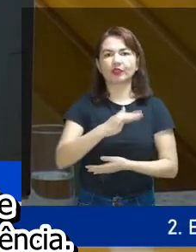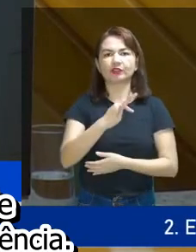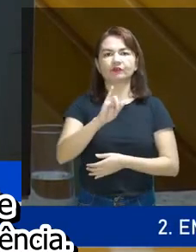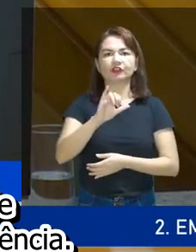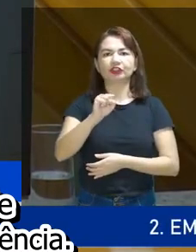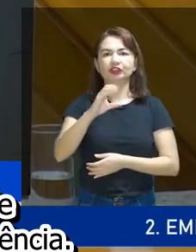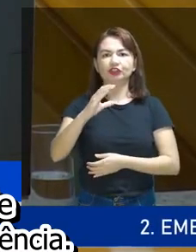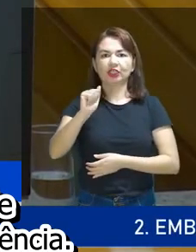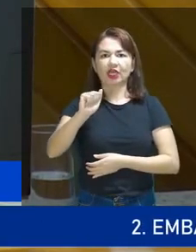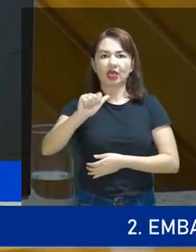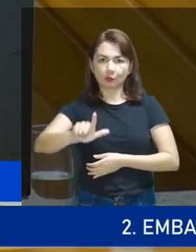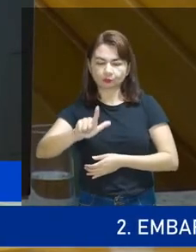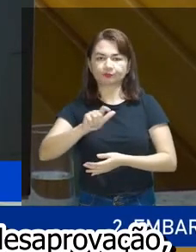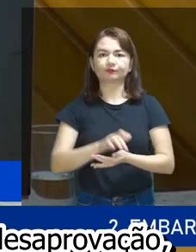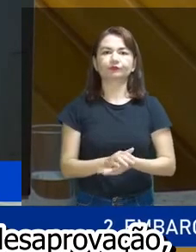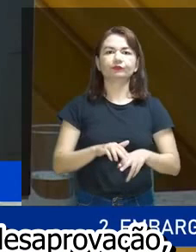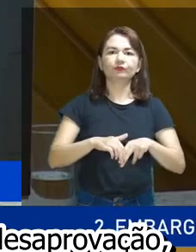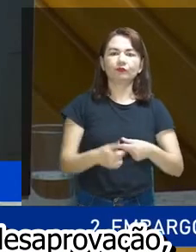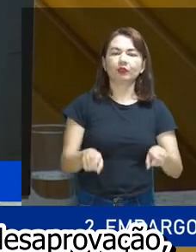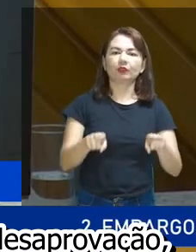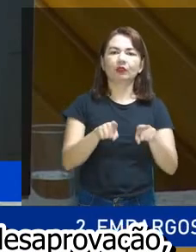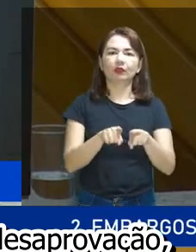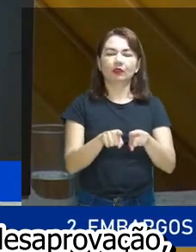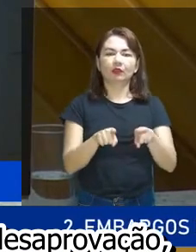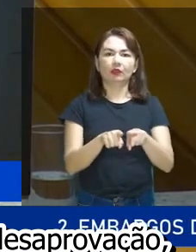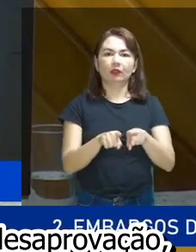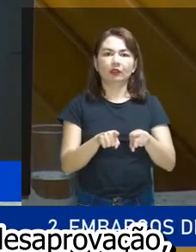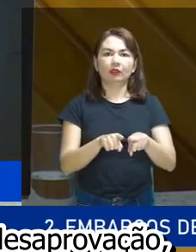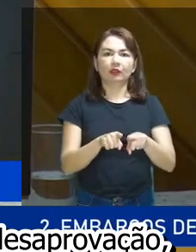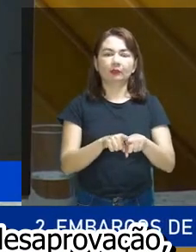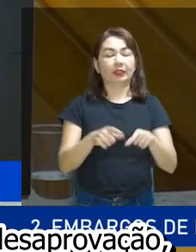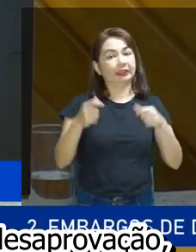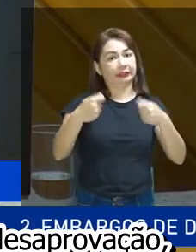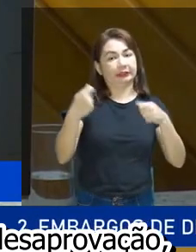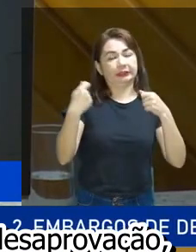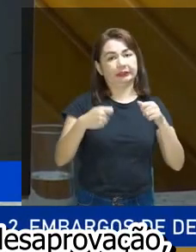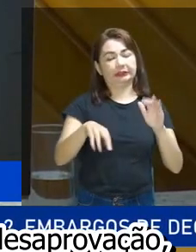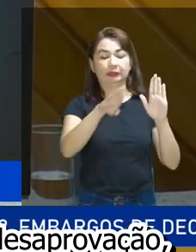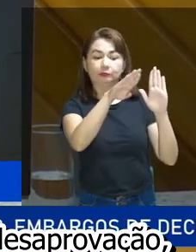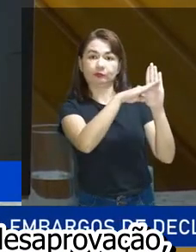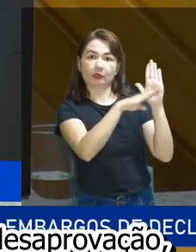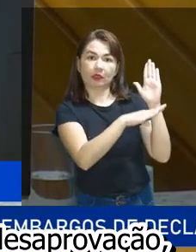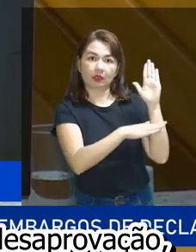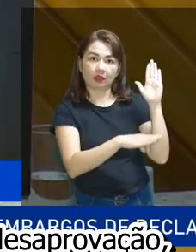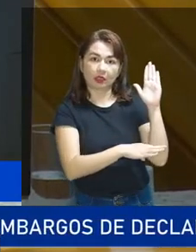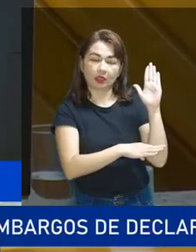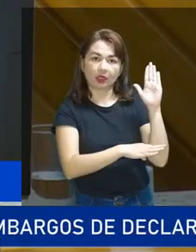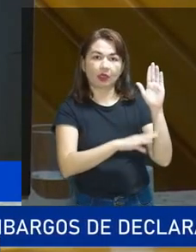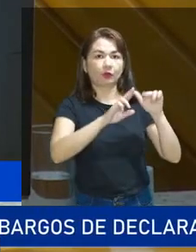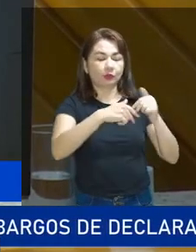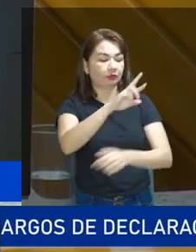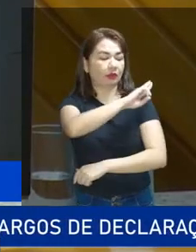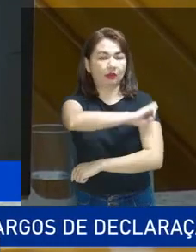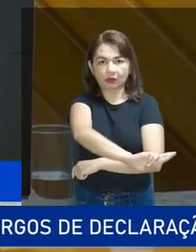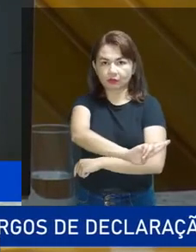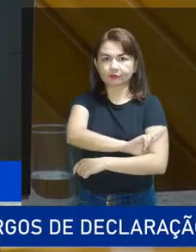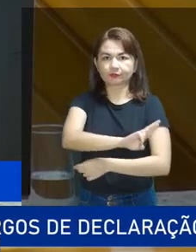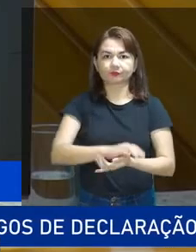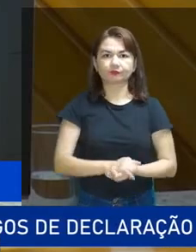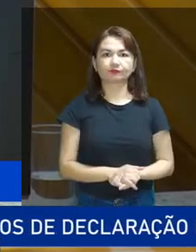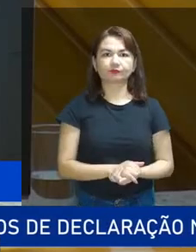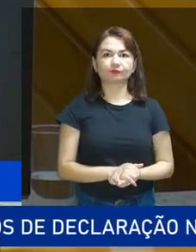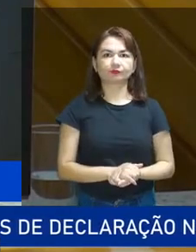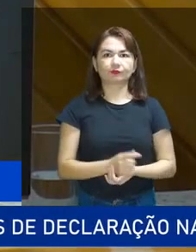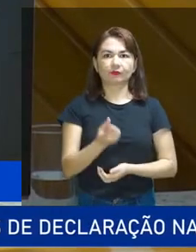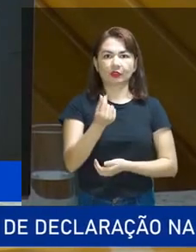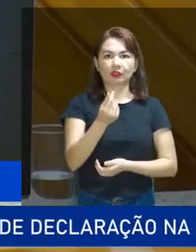da norma de regência, descumprimento pelo candidato, irregularidade grave, desaprovação, determinação de recolhimento